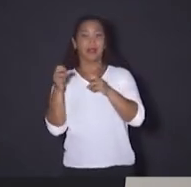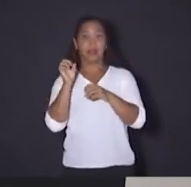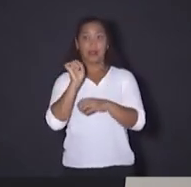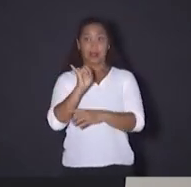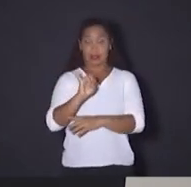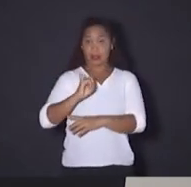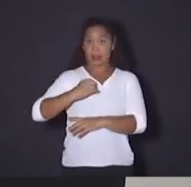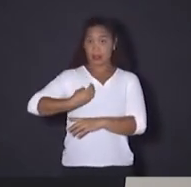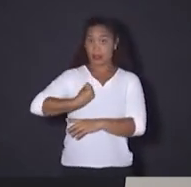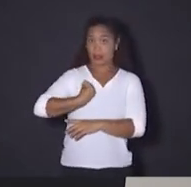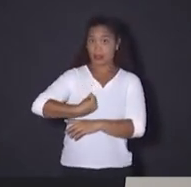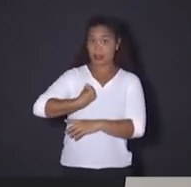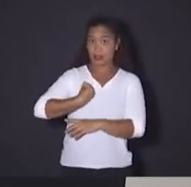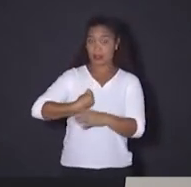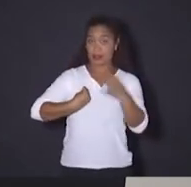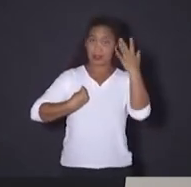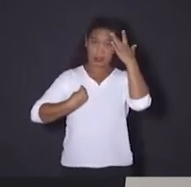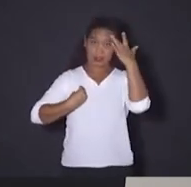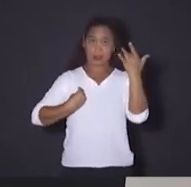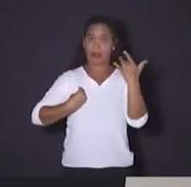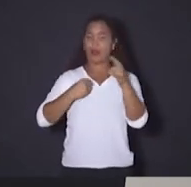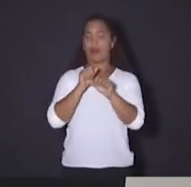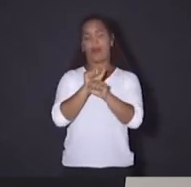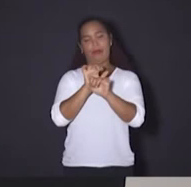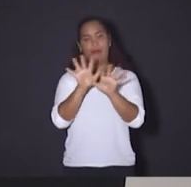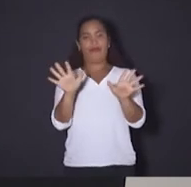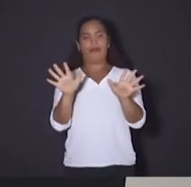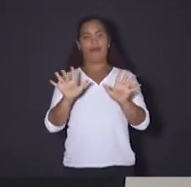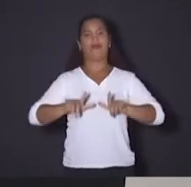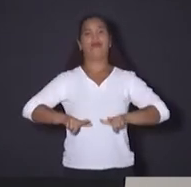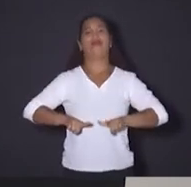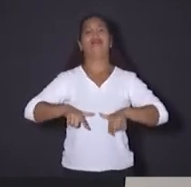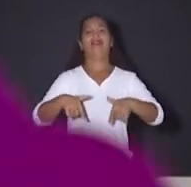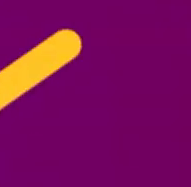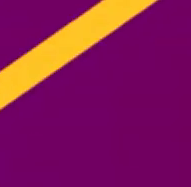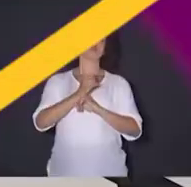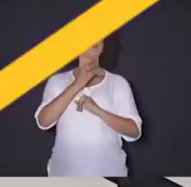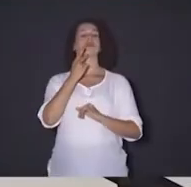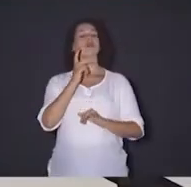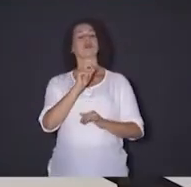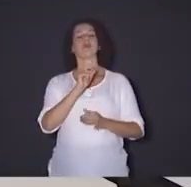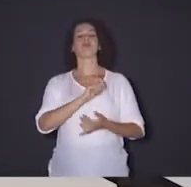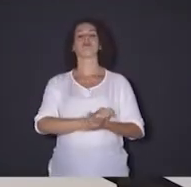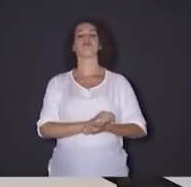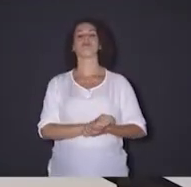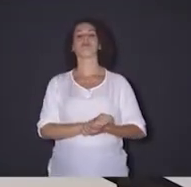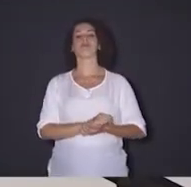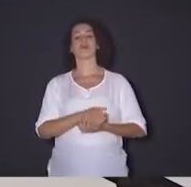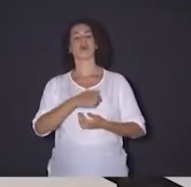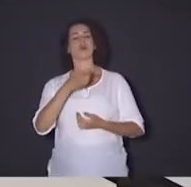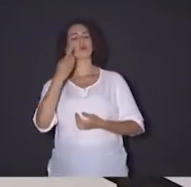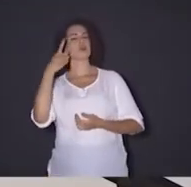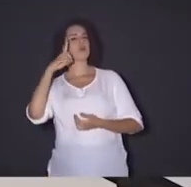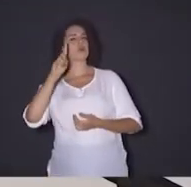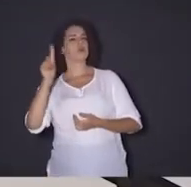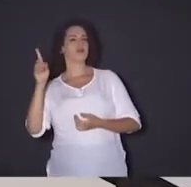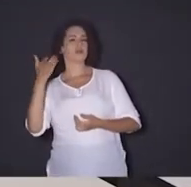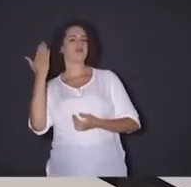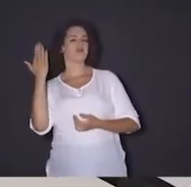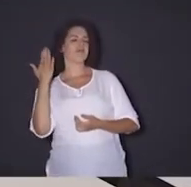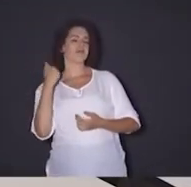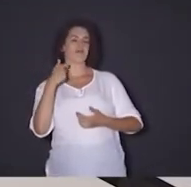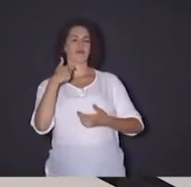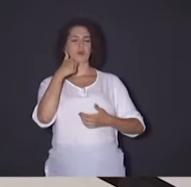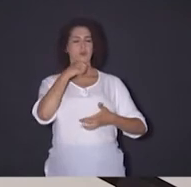vivos amanhã é óbvio que a gente luta obrigada certa vez em uma militante negra dizer que a sociedade